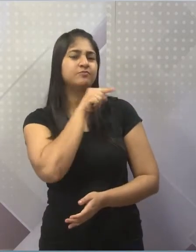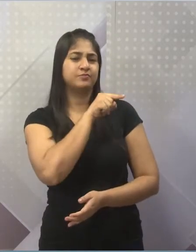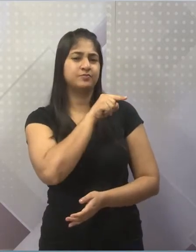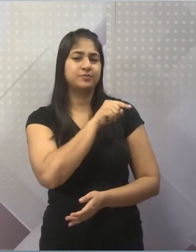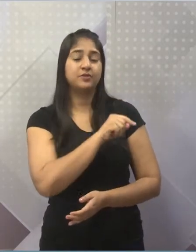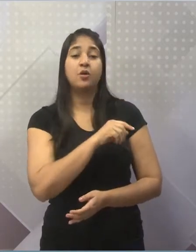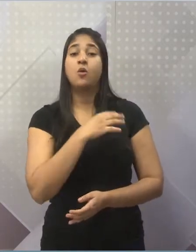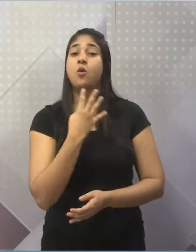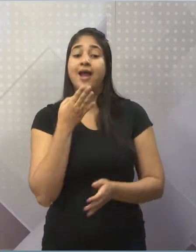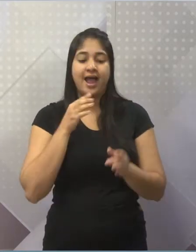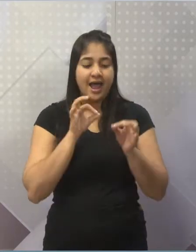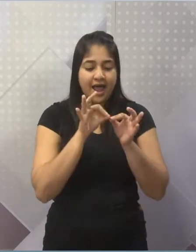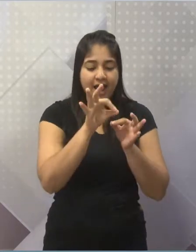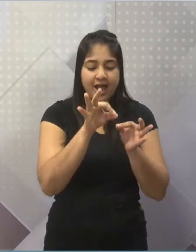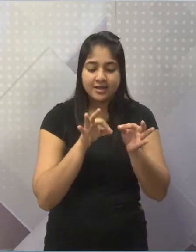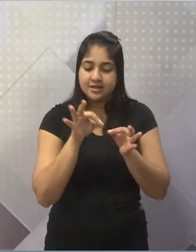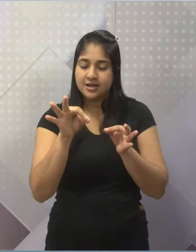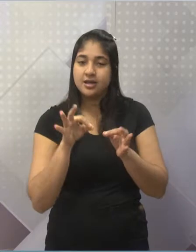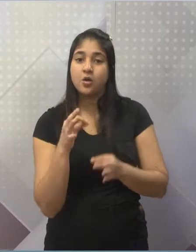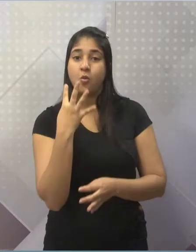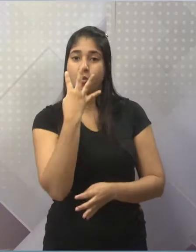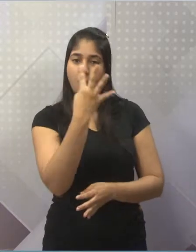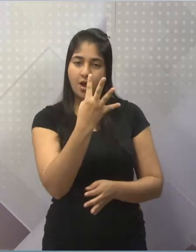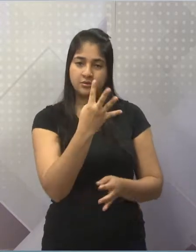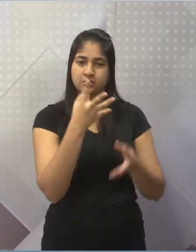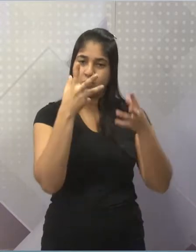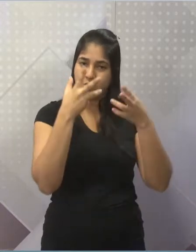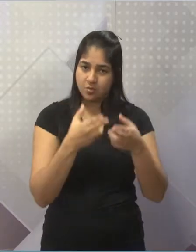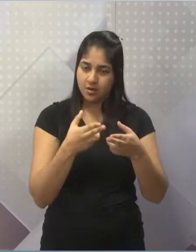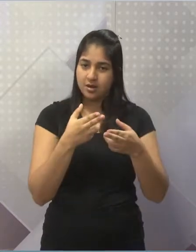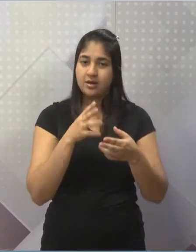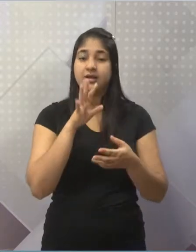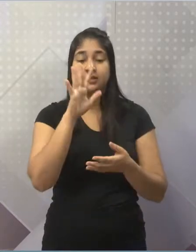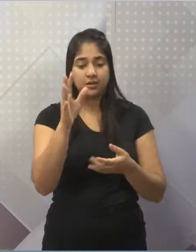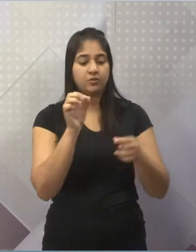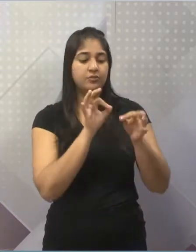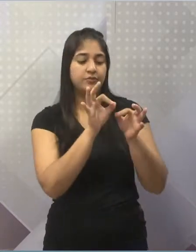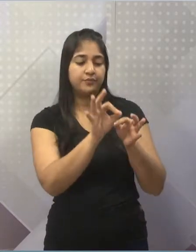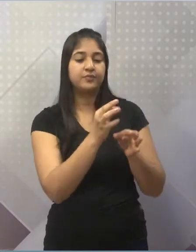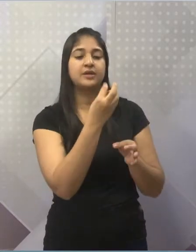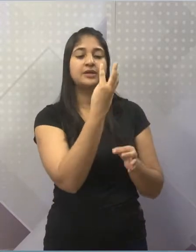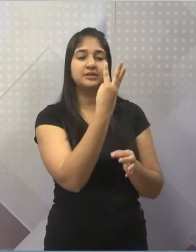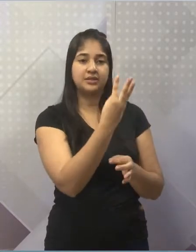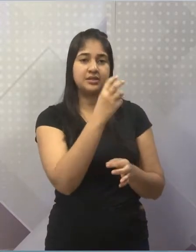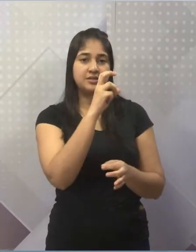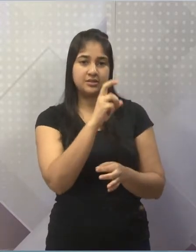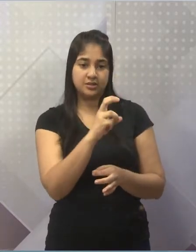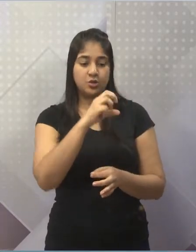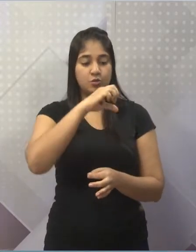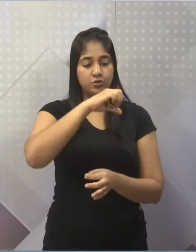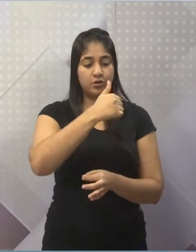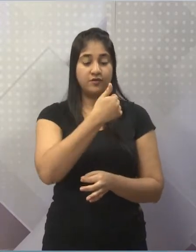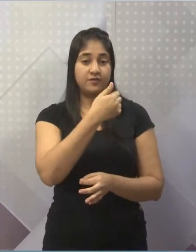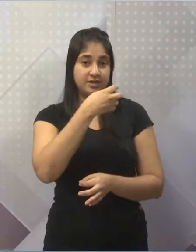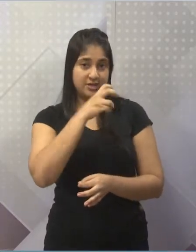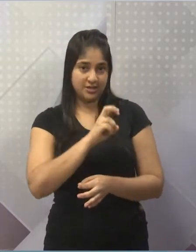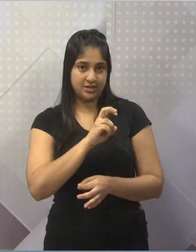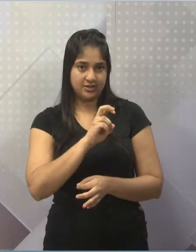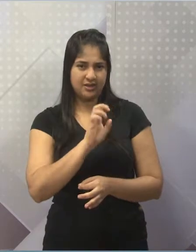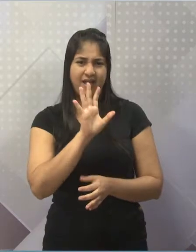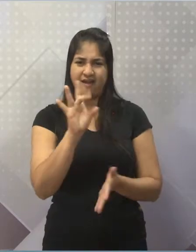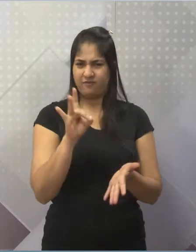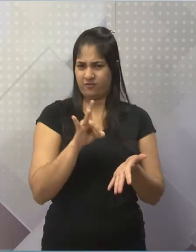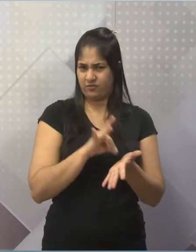Quatro segmentos de reta são proporcionais e suas medidas são 3, 5, 9 e 15. Essa afirmação